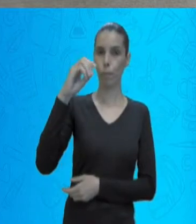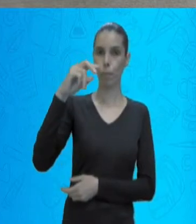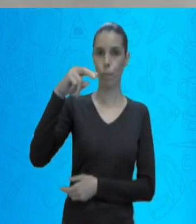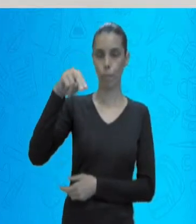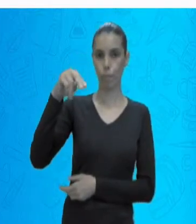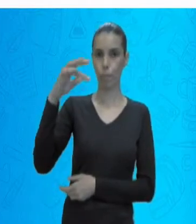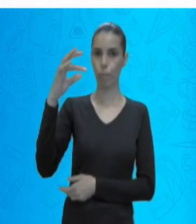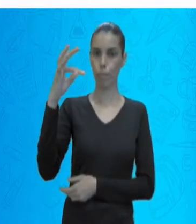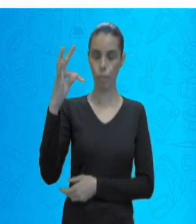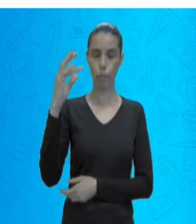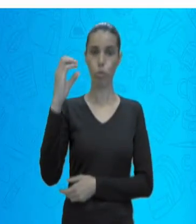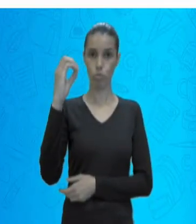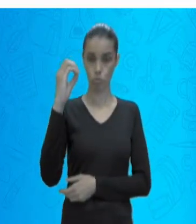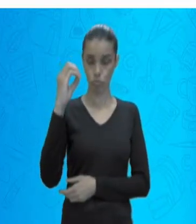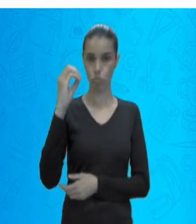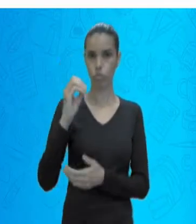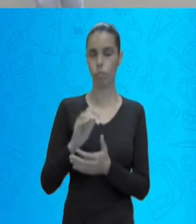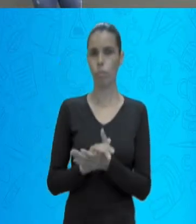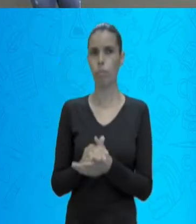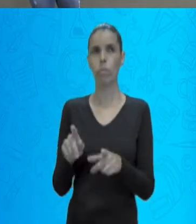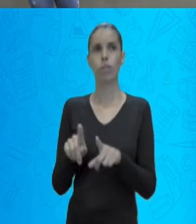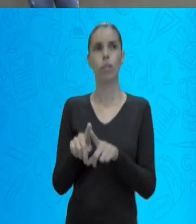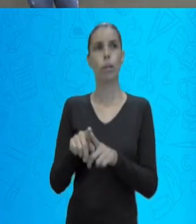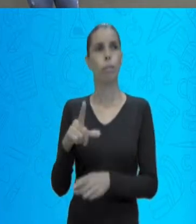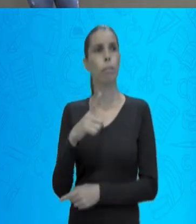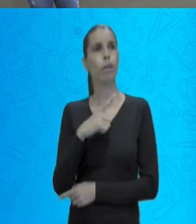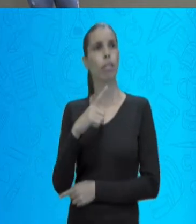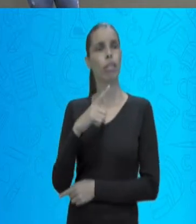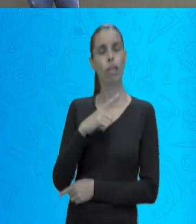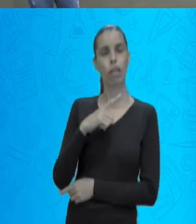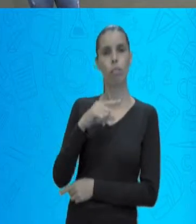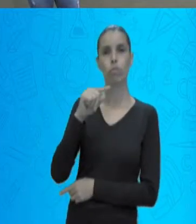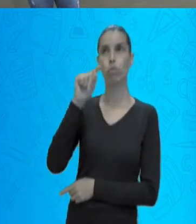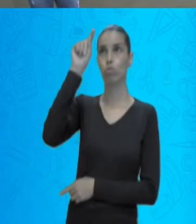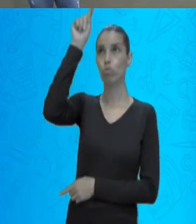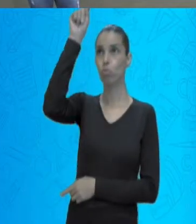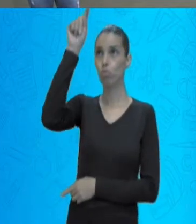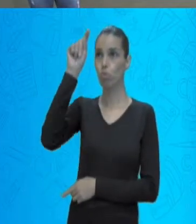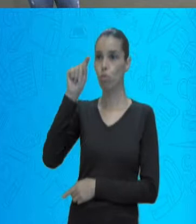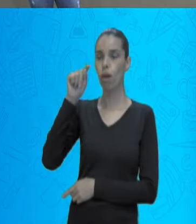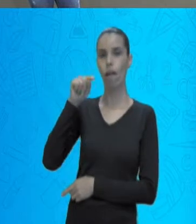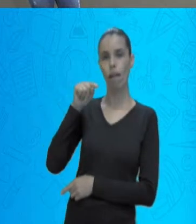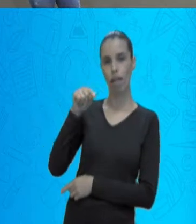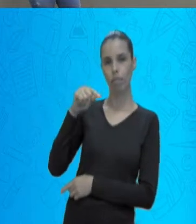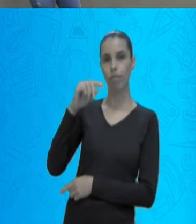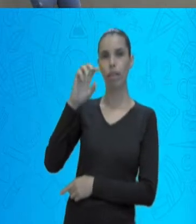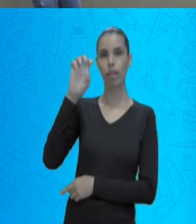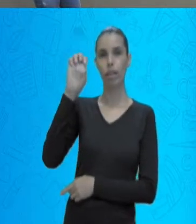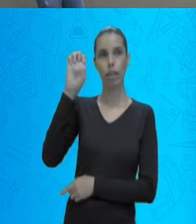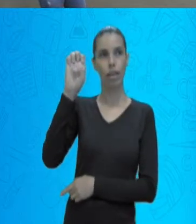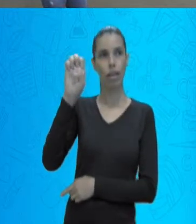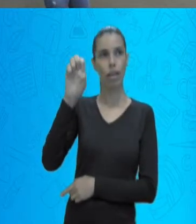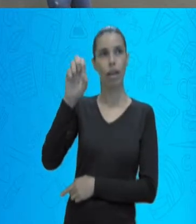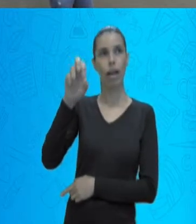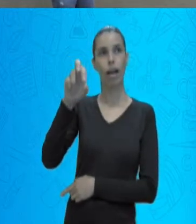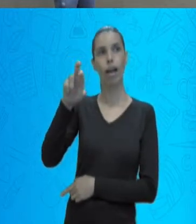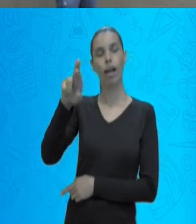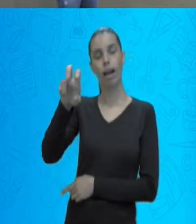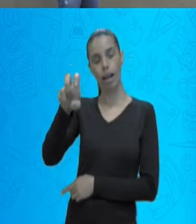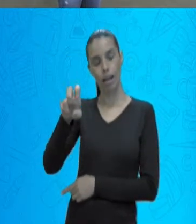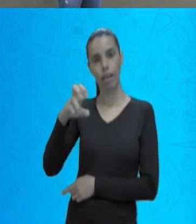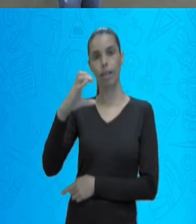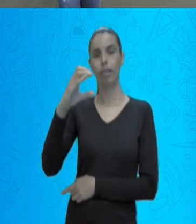o ponto de exclamação, eles têm nomes diferentes, isso é importante a gente saber. A gente tem também